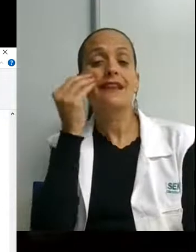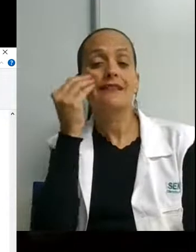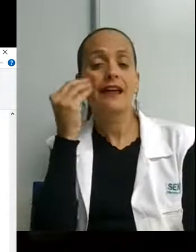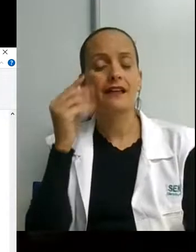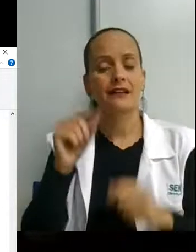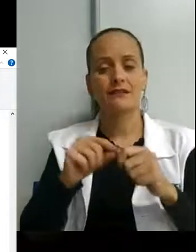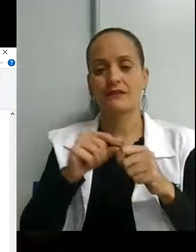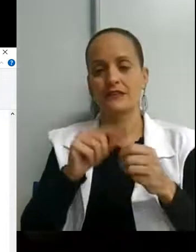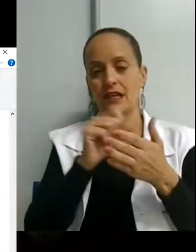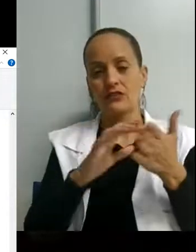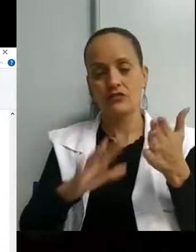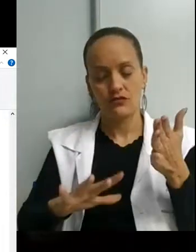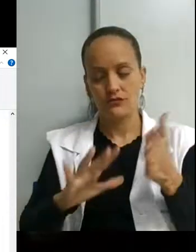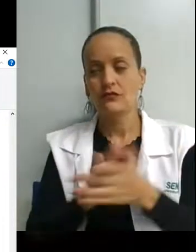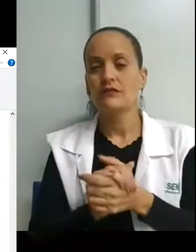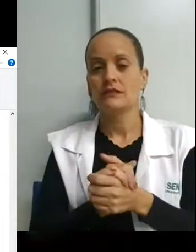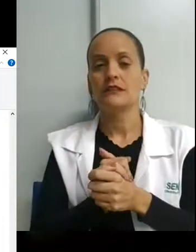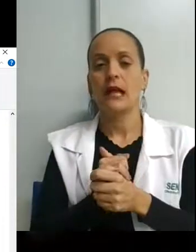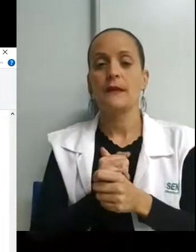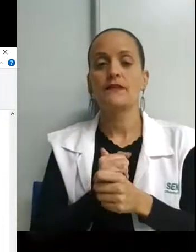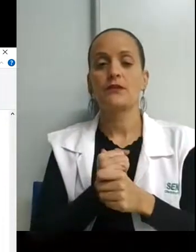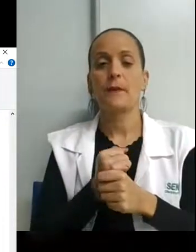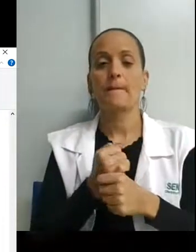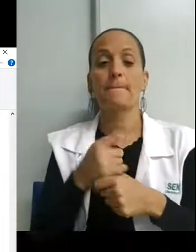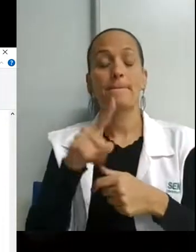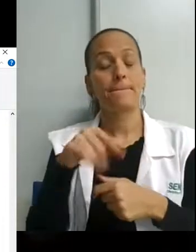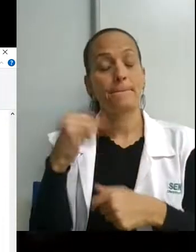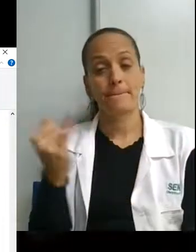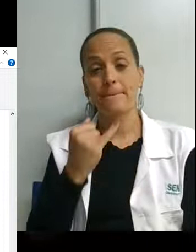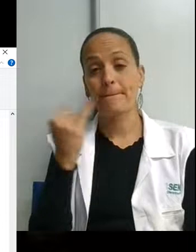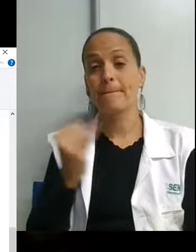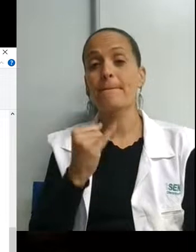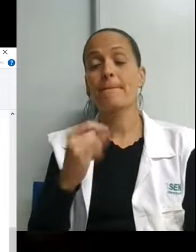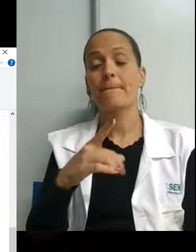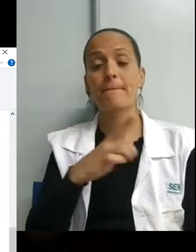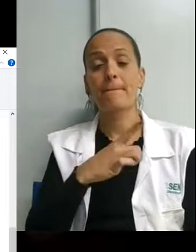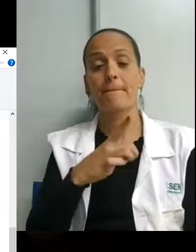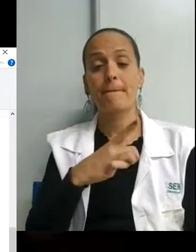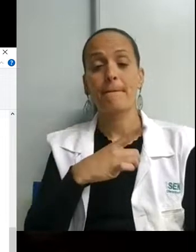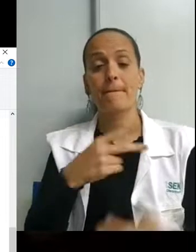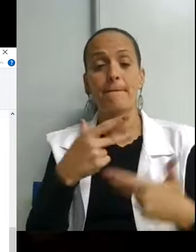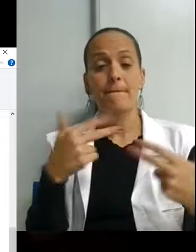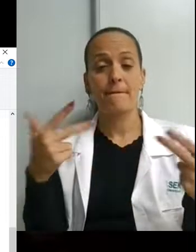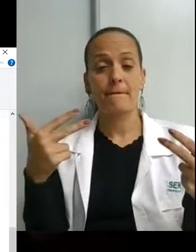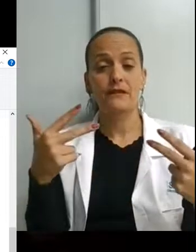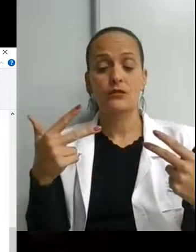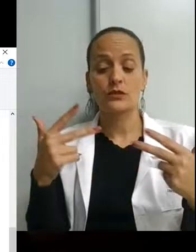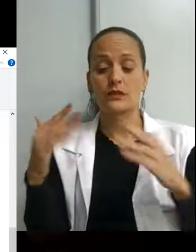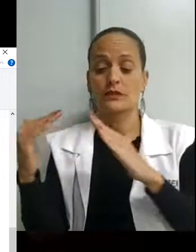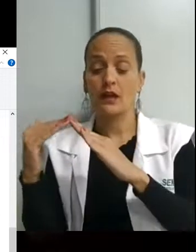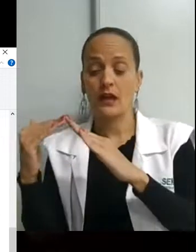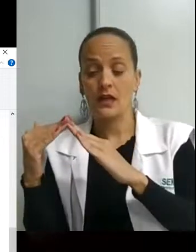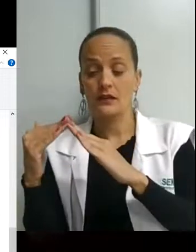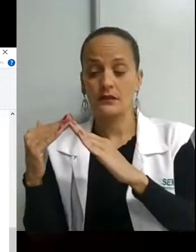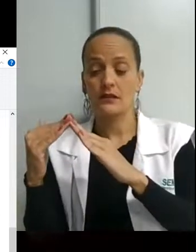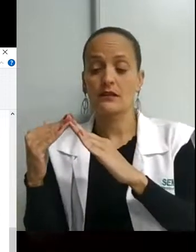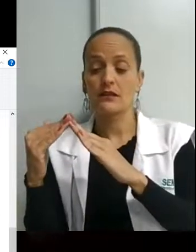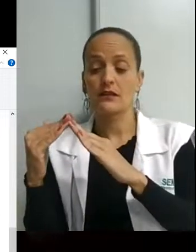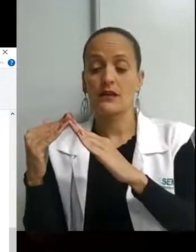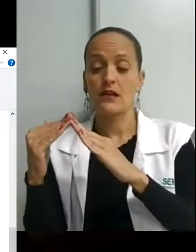analisar aqui, ó, que não pode ser o quê? Conectado o circuito da casa com o circuito das luminárias,